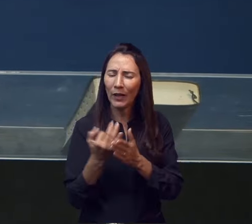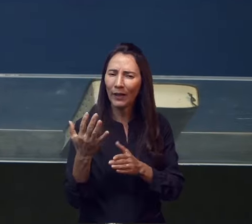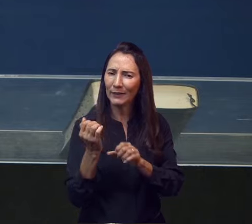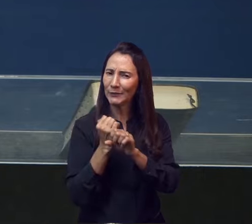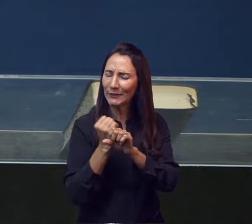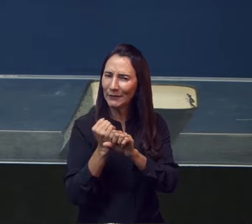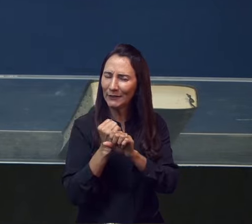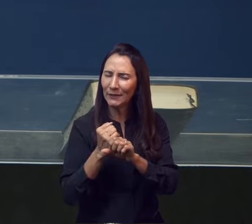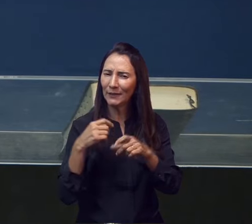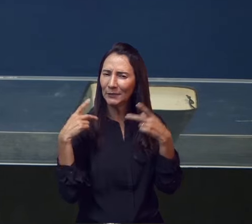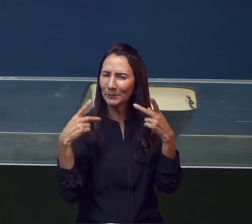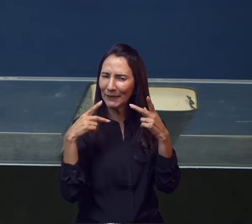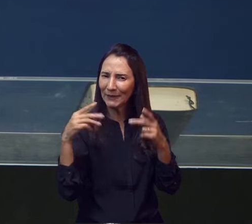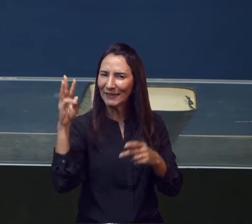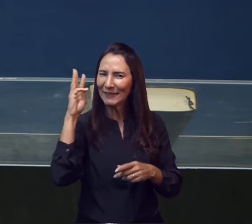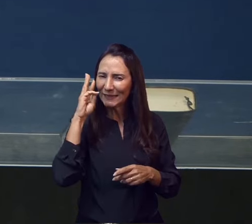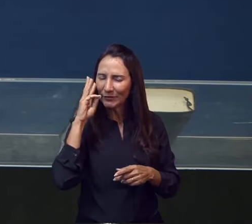observar